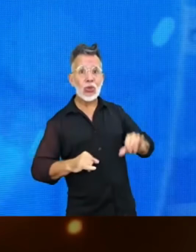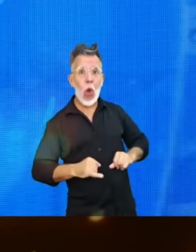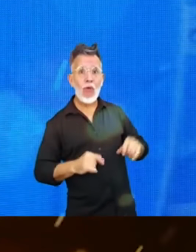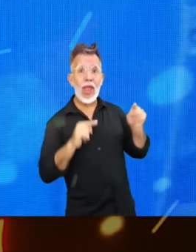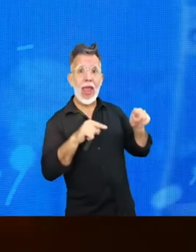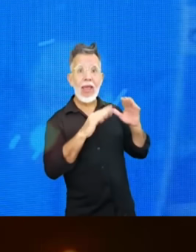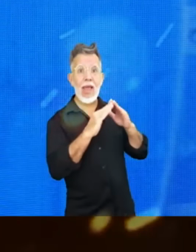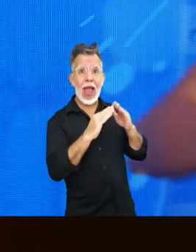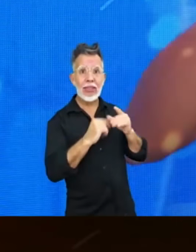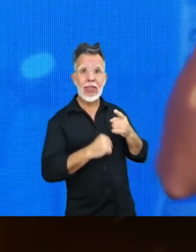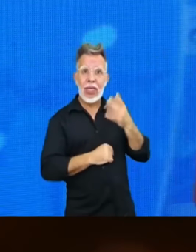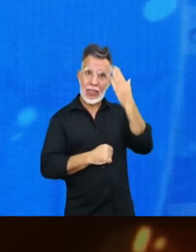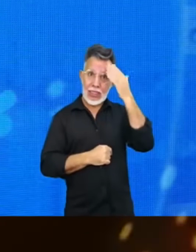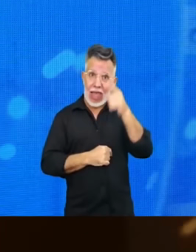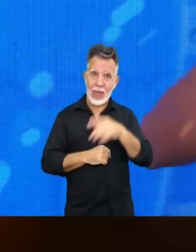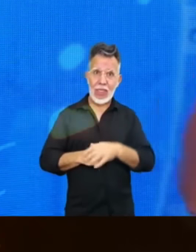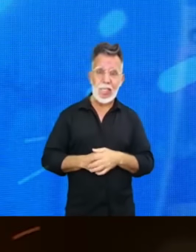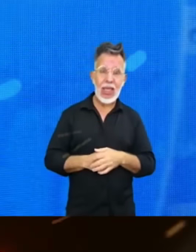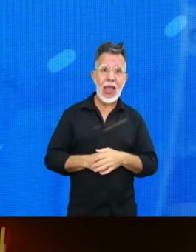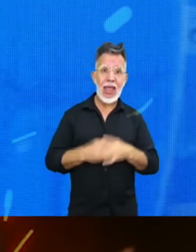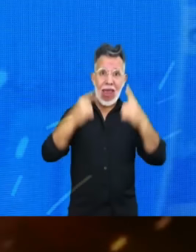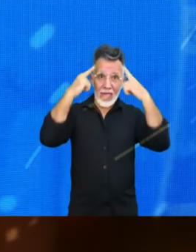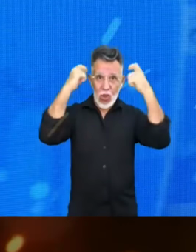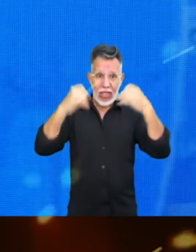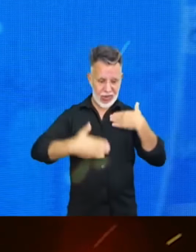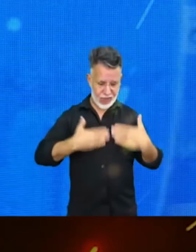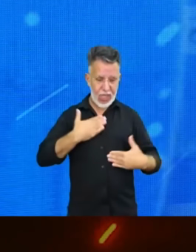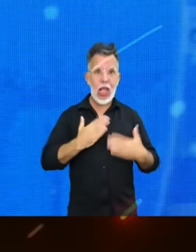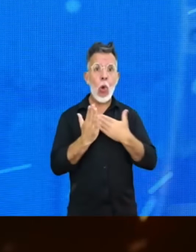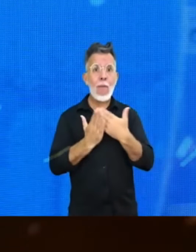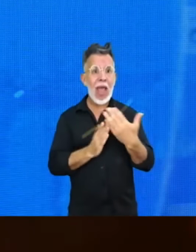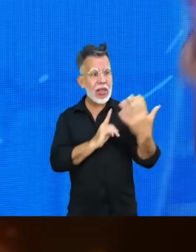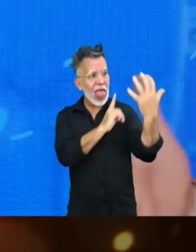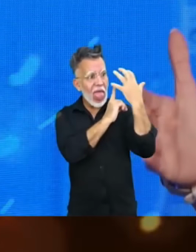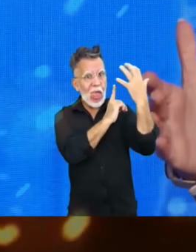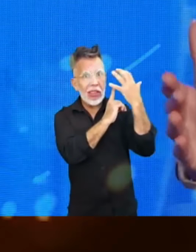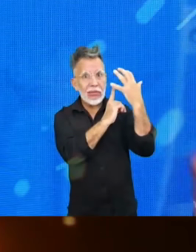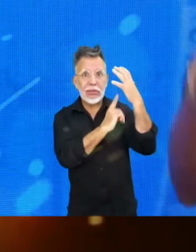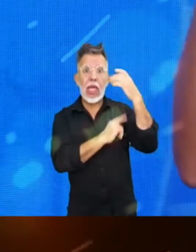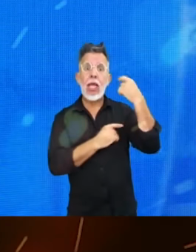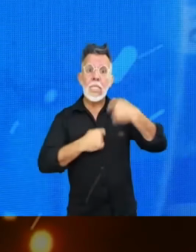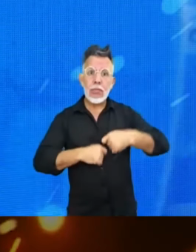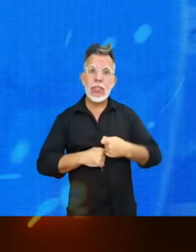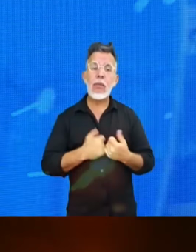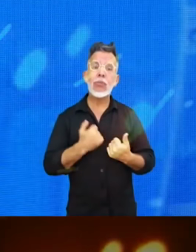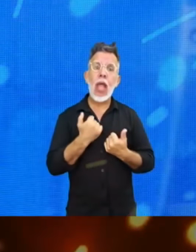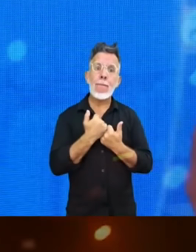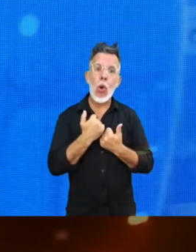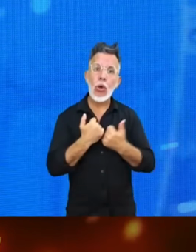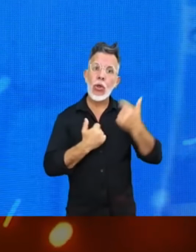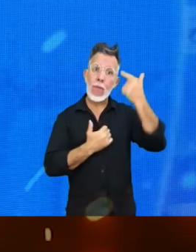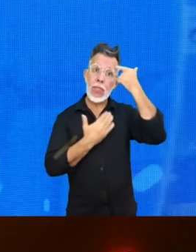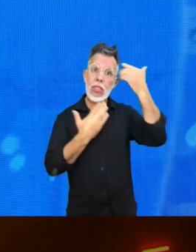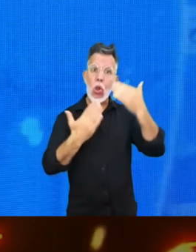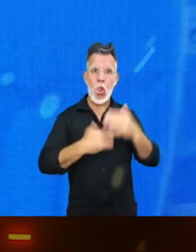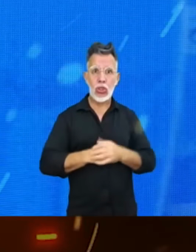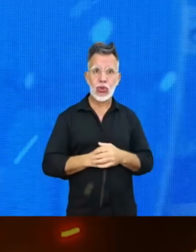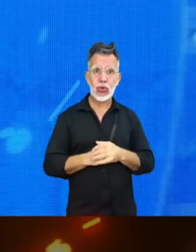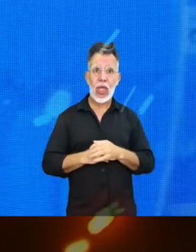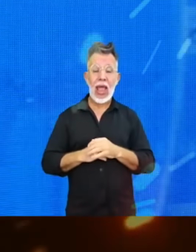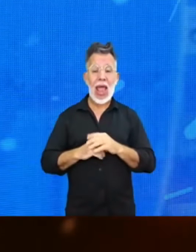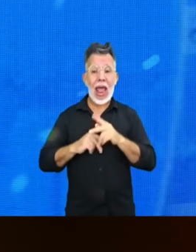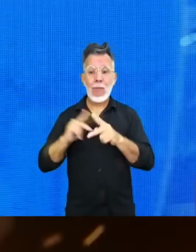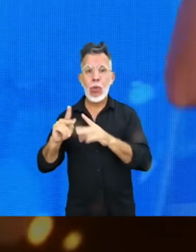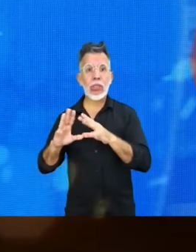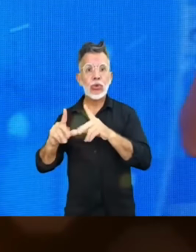violência psicológica nós precisamos de apoio psicológico a população como toda tá adoecendo esse é um tema que